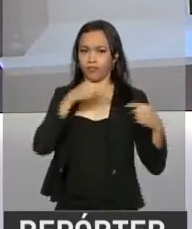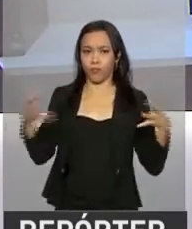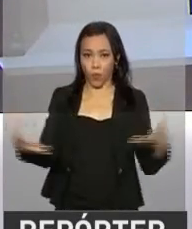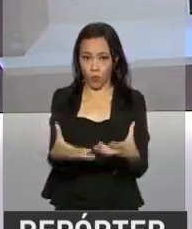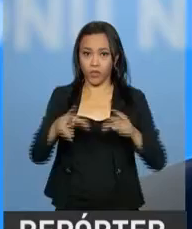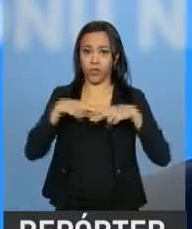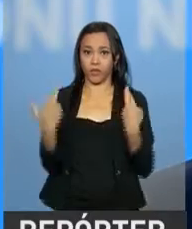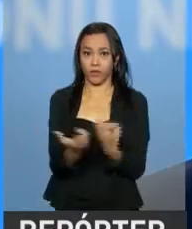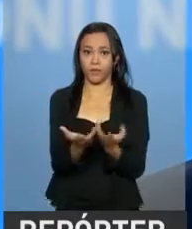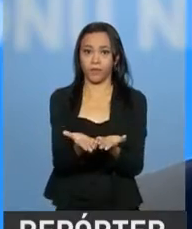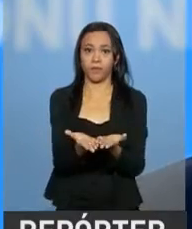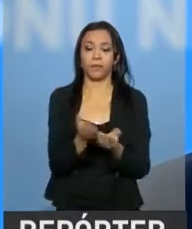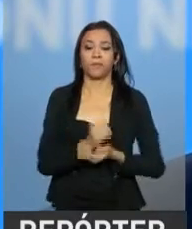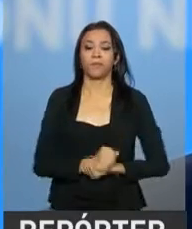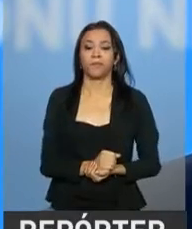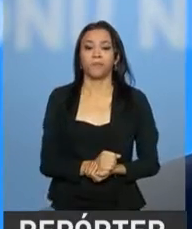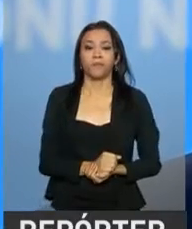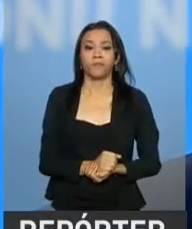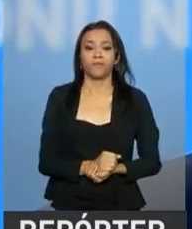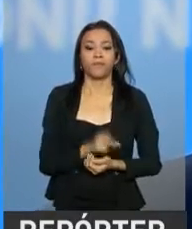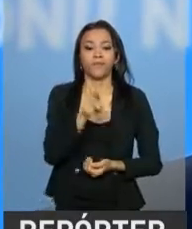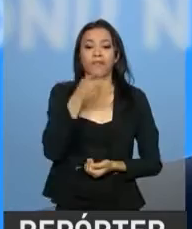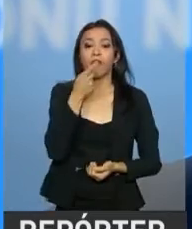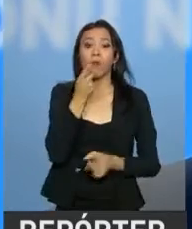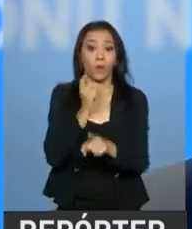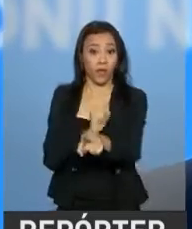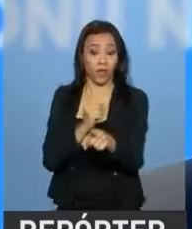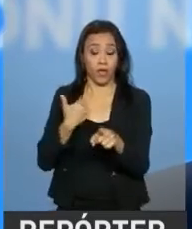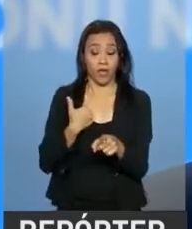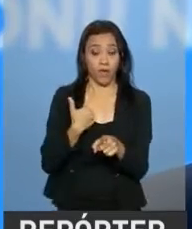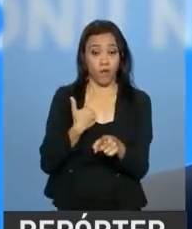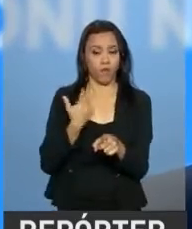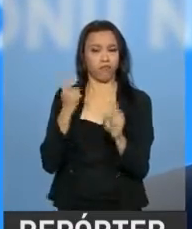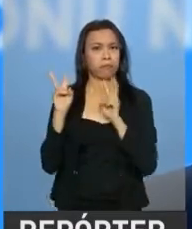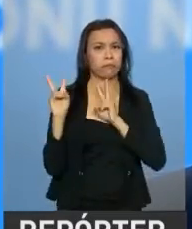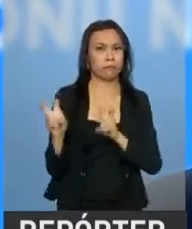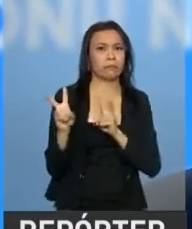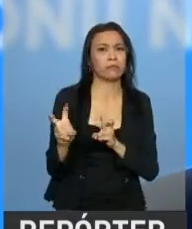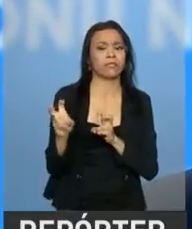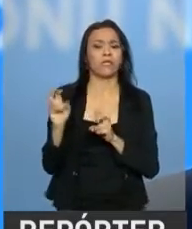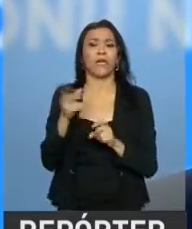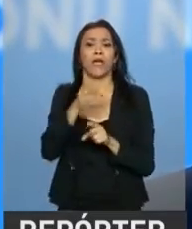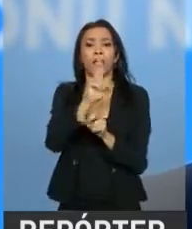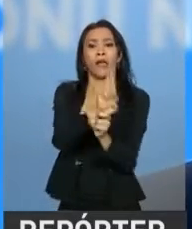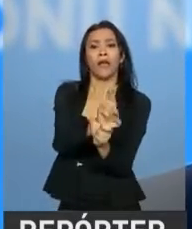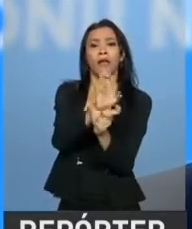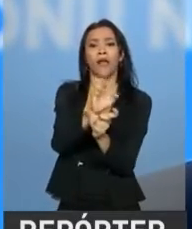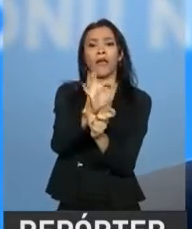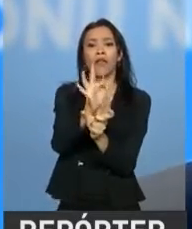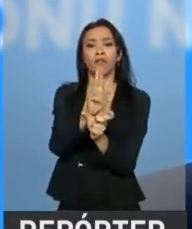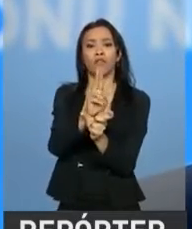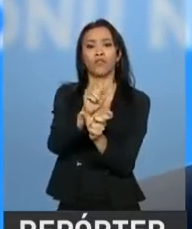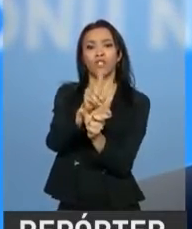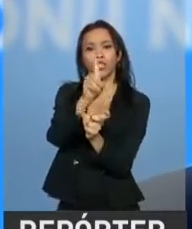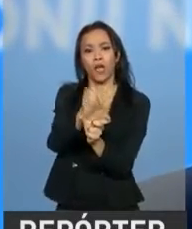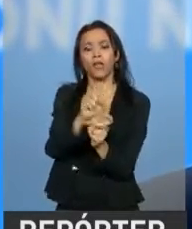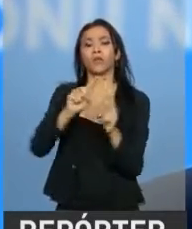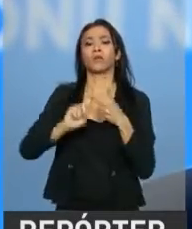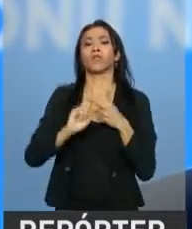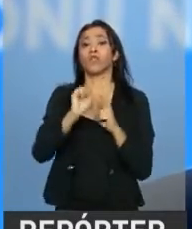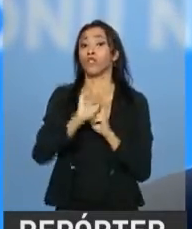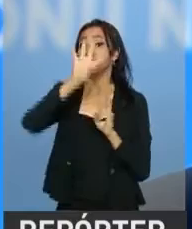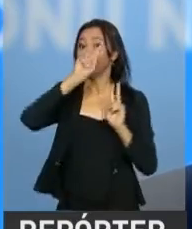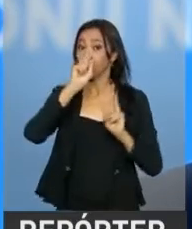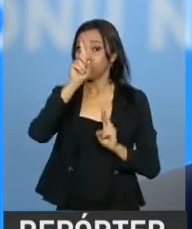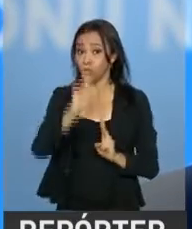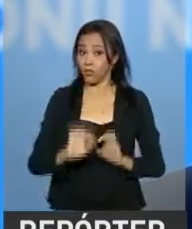Geral. Eu basicamente vou enfatizar também a questão dos refugiados, os direitos humanos, os avanços sociais que se